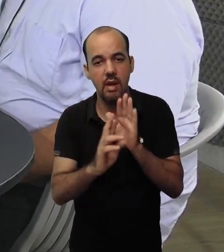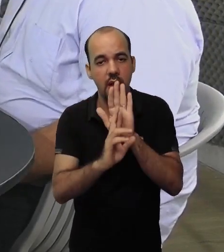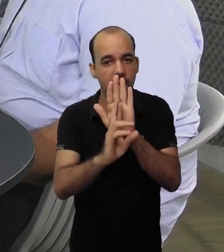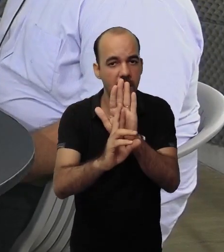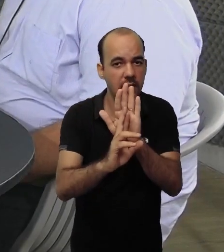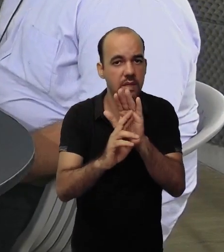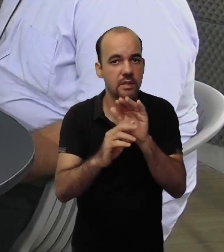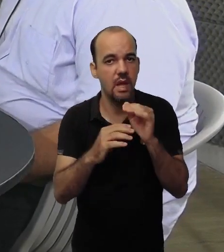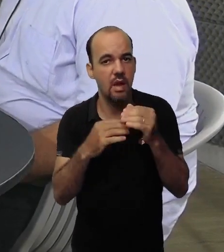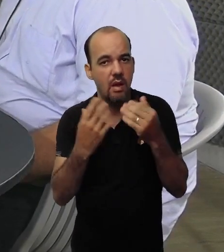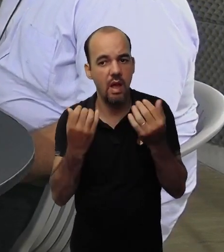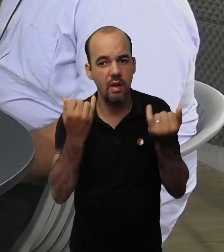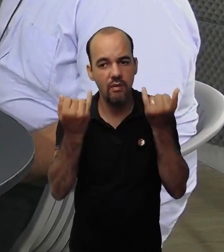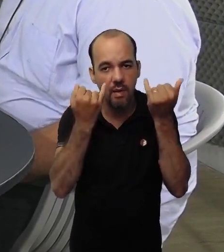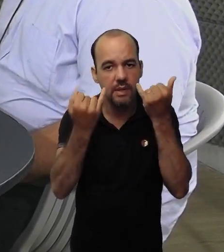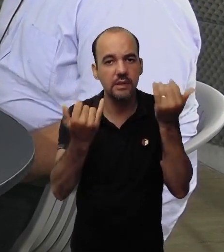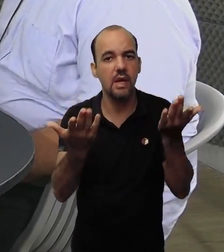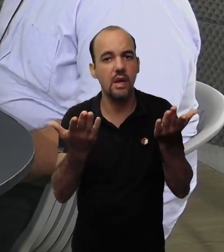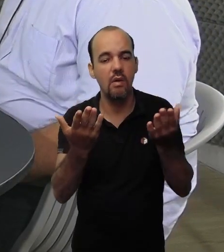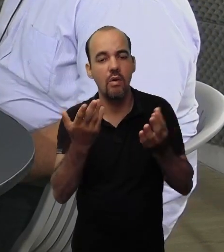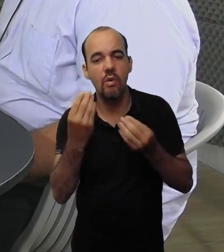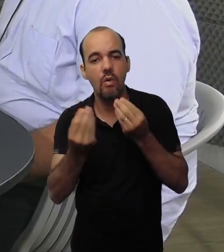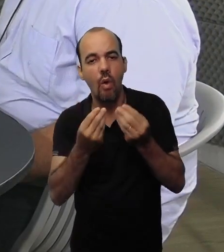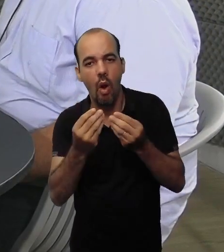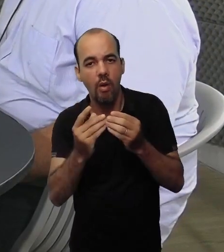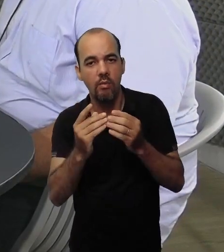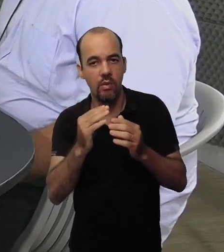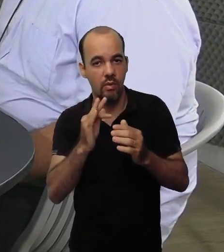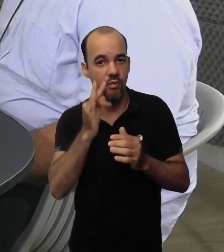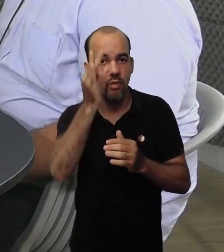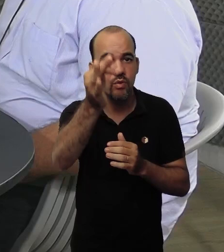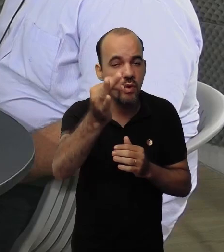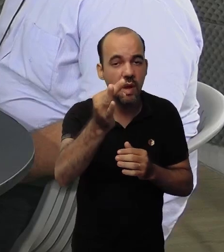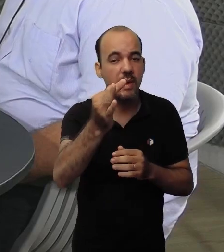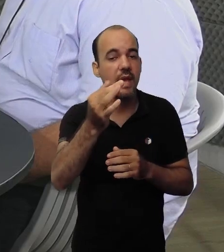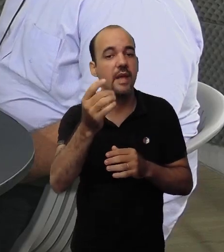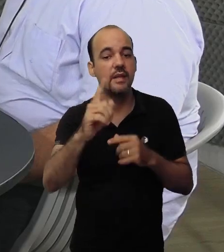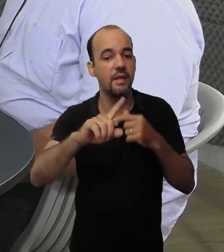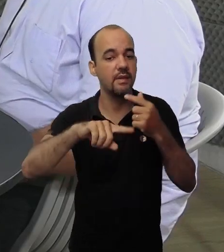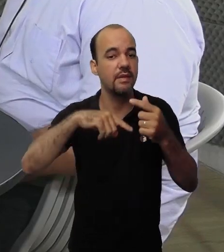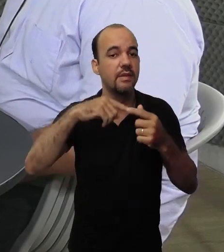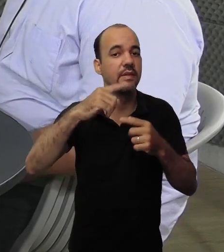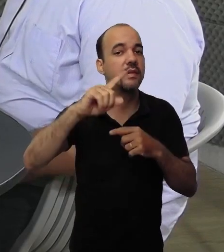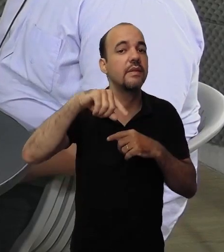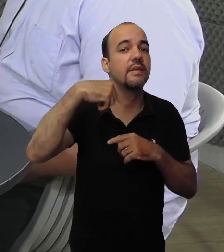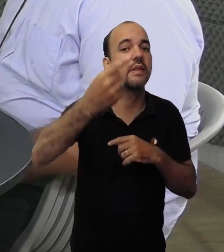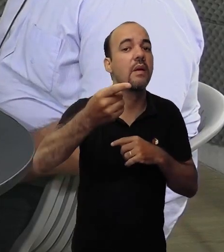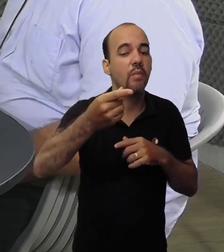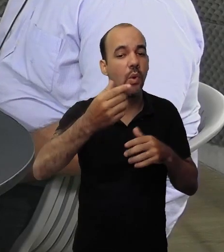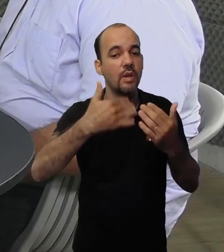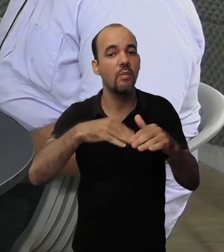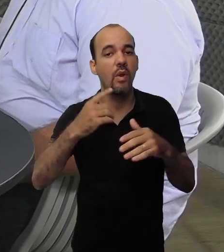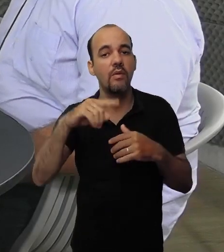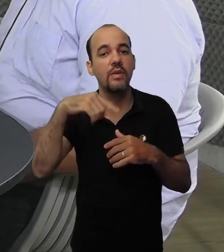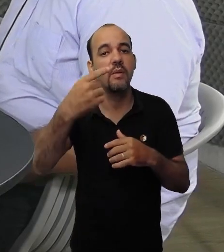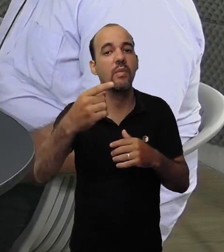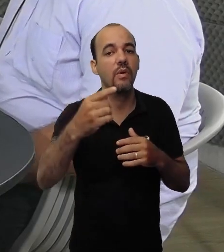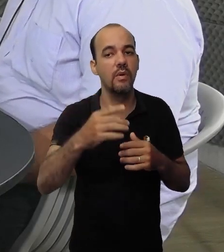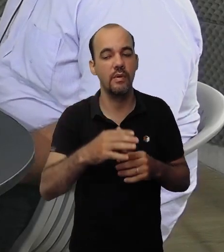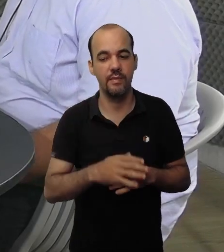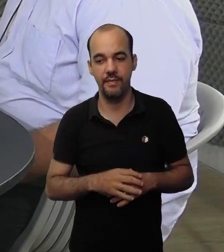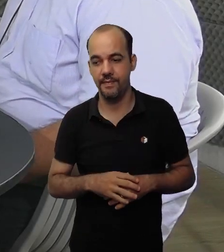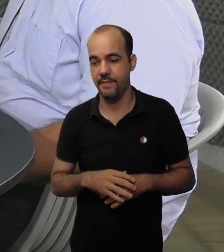Seria através de informação? Ou convidar para que conheça? O que a gente fez durante a formação já lá foi identificar,